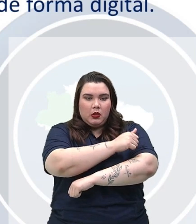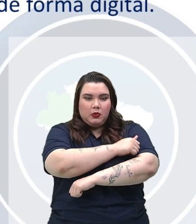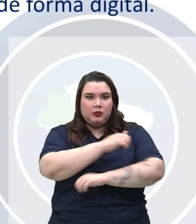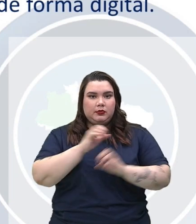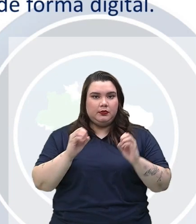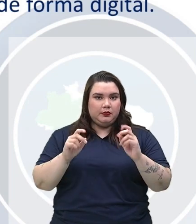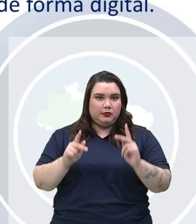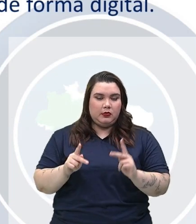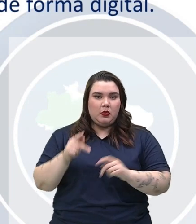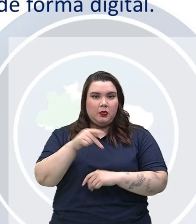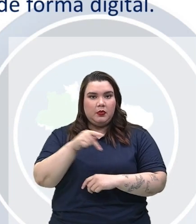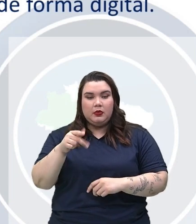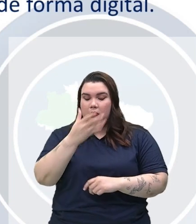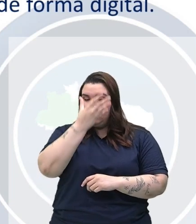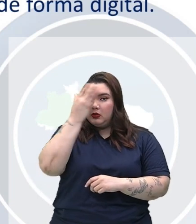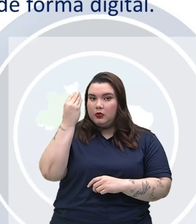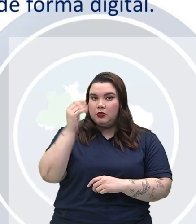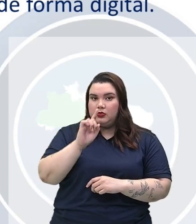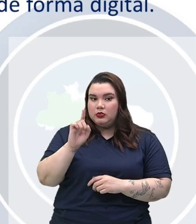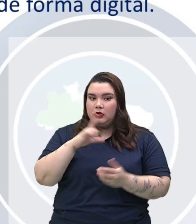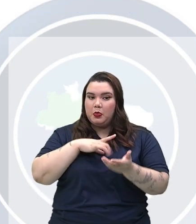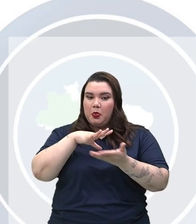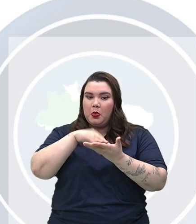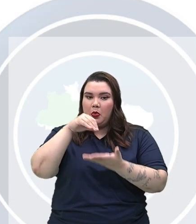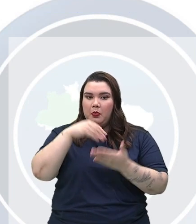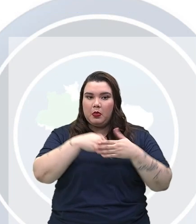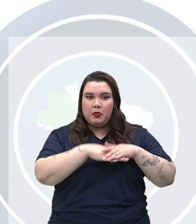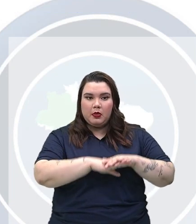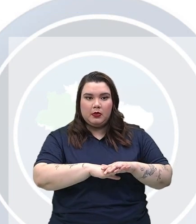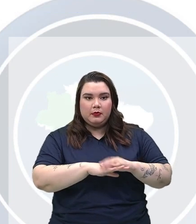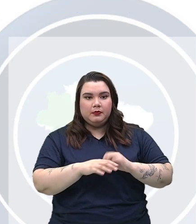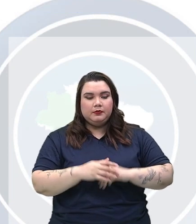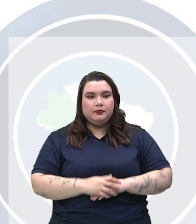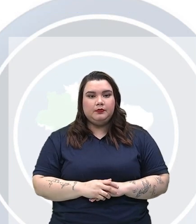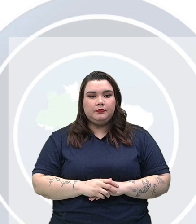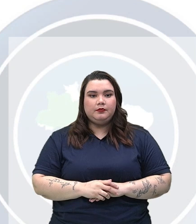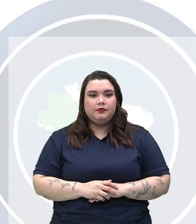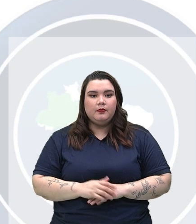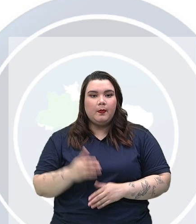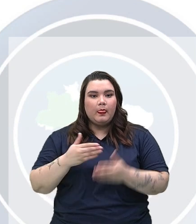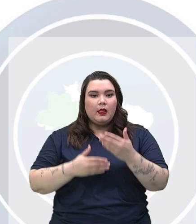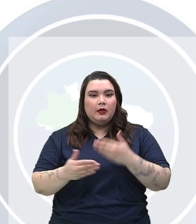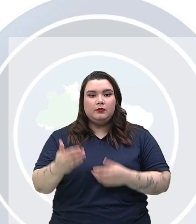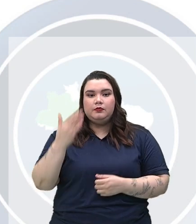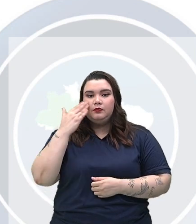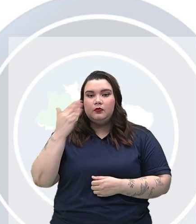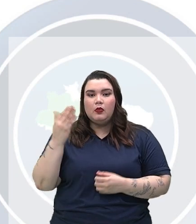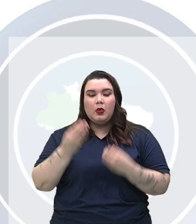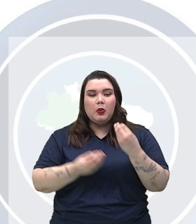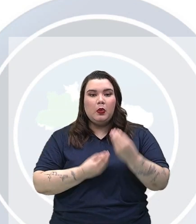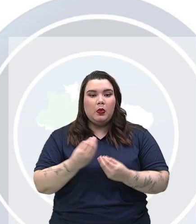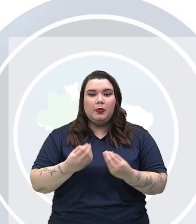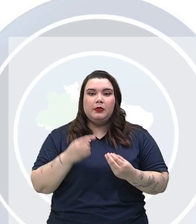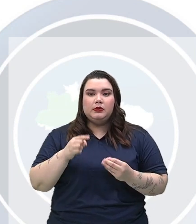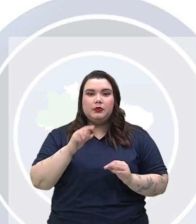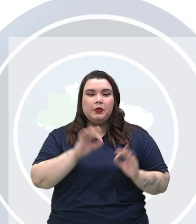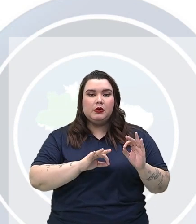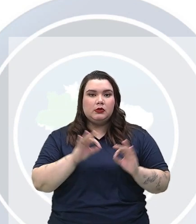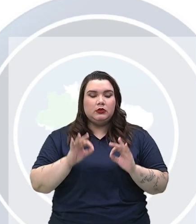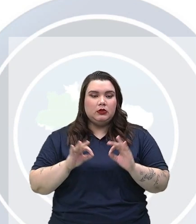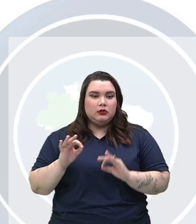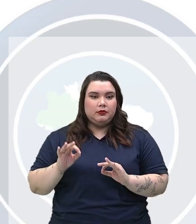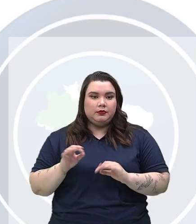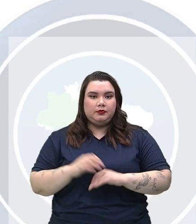bom? É bom que o professor não esqueça de ficar com uma cópia, ok? Isso mesmo. Depois, né? Como é que é esse fluxo de entrega